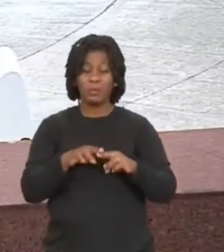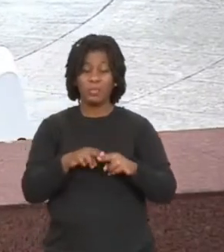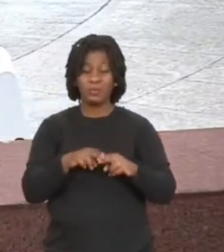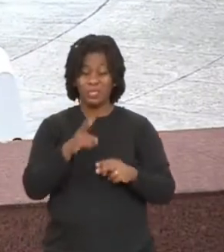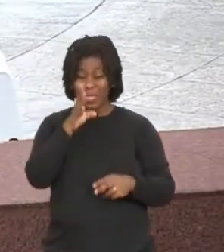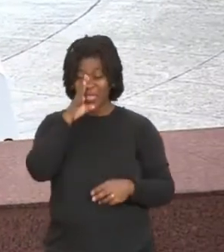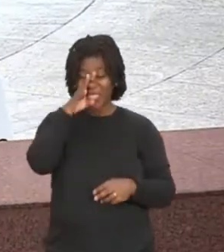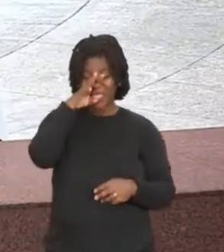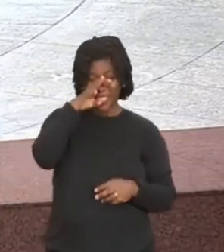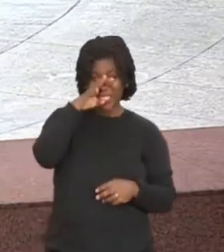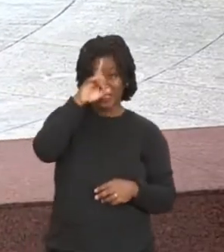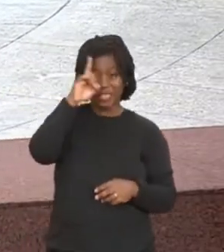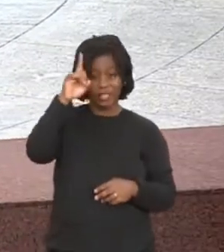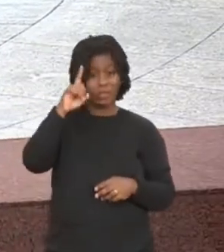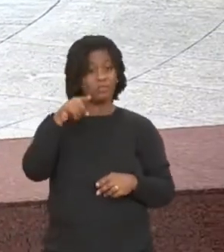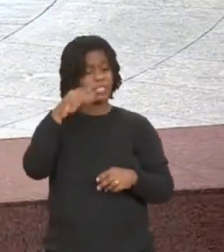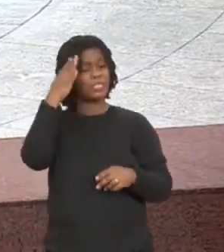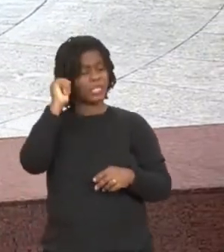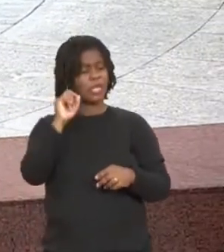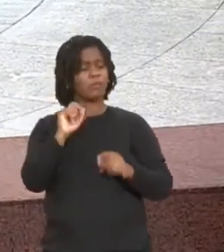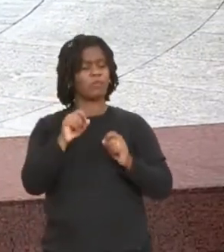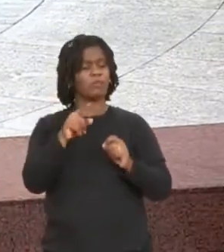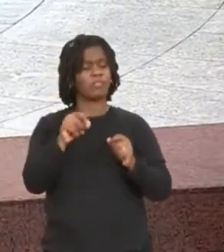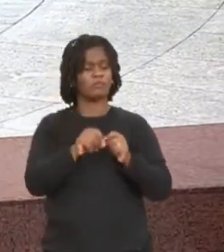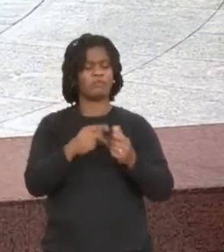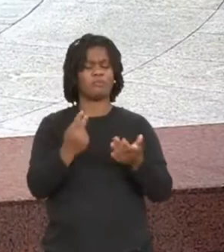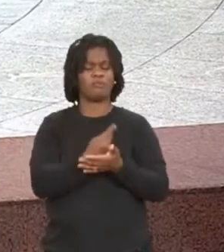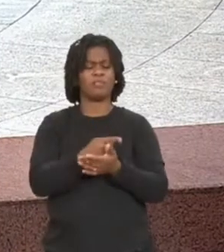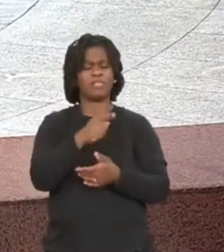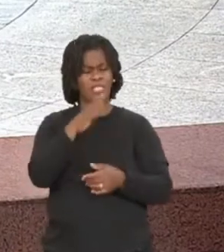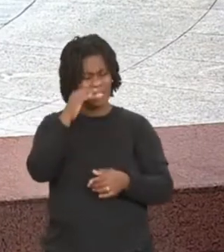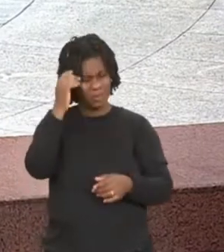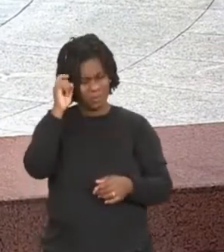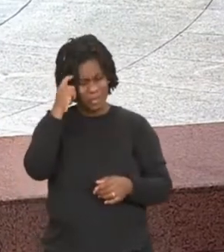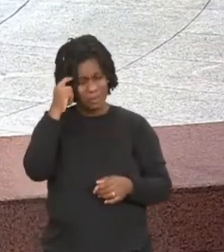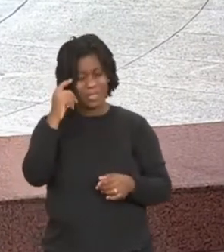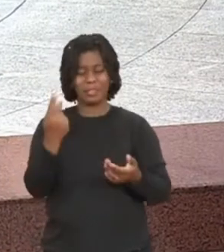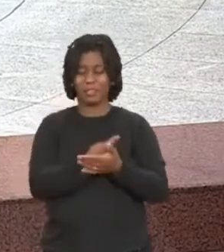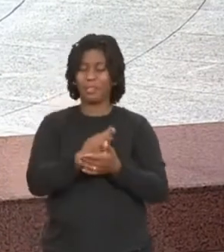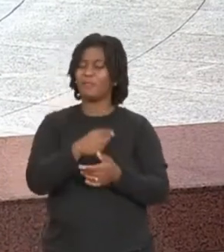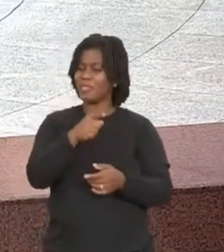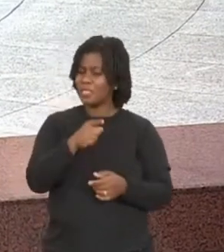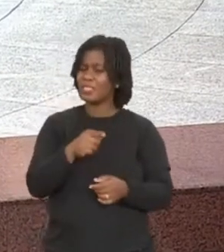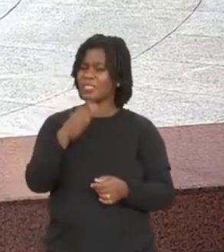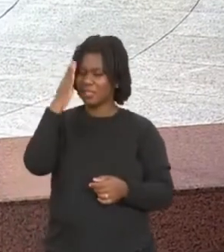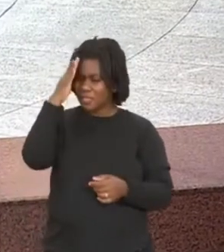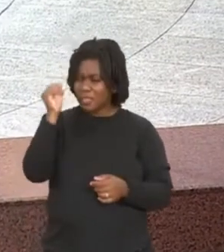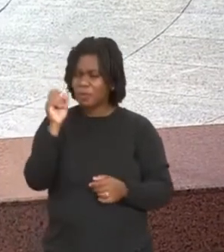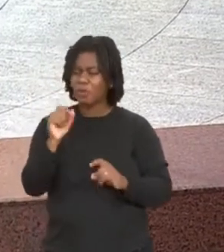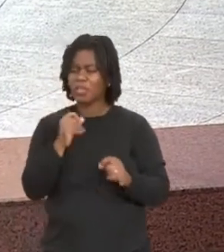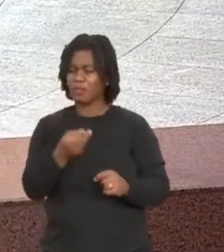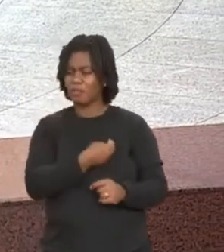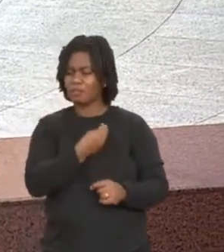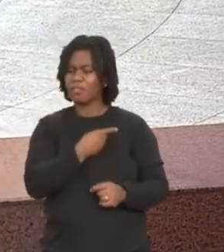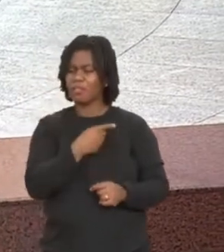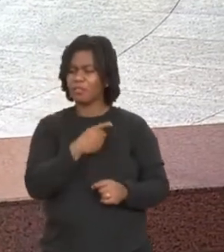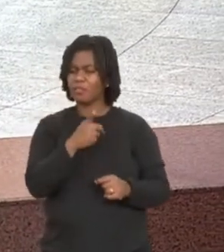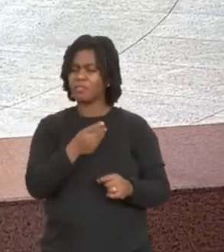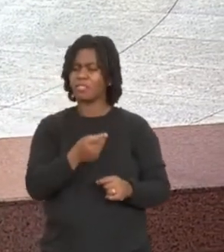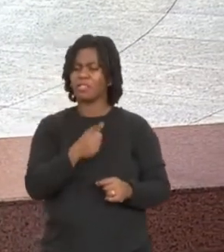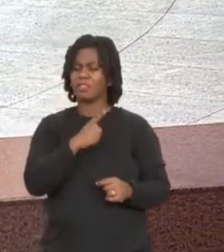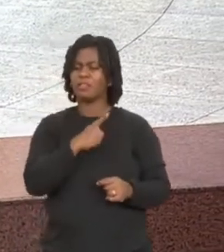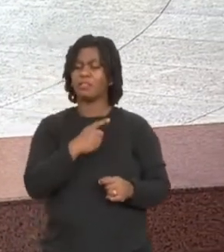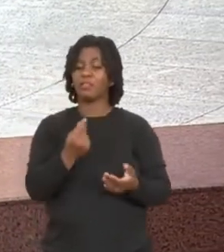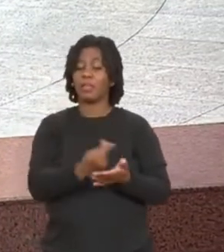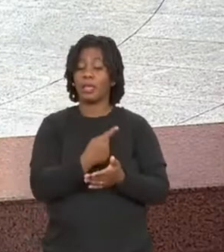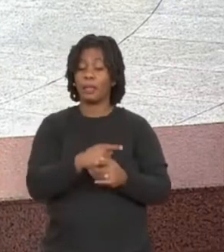você sabe que o que você faz está errado, você sabe que o que você pensa está errado, você sabe que a vida que você leva está errada,